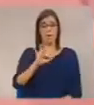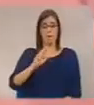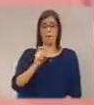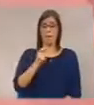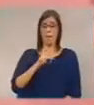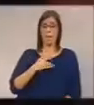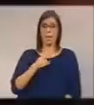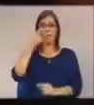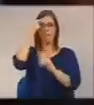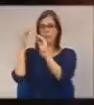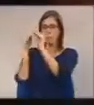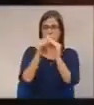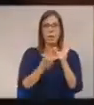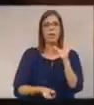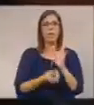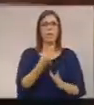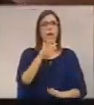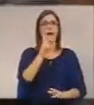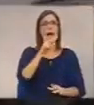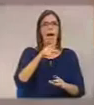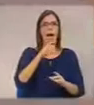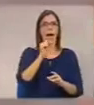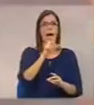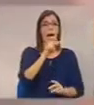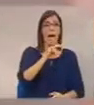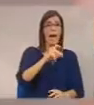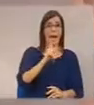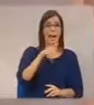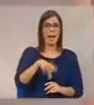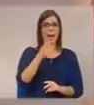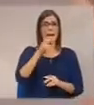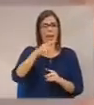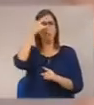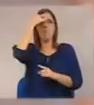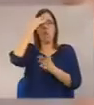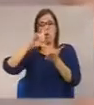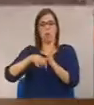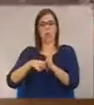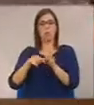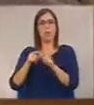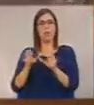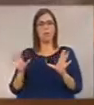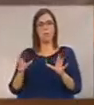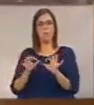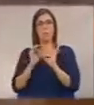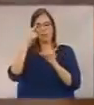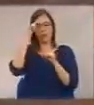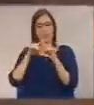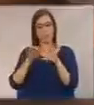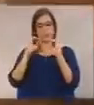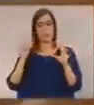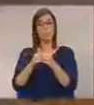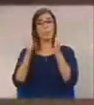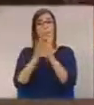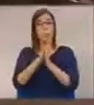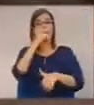Roberts, uniu-se à Fundação HK e fez crescer um projeto baseado numa raiz comum. É a convicção de que todas